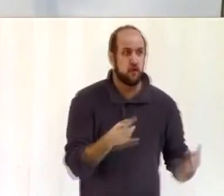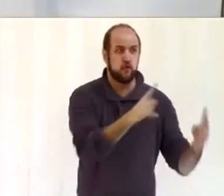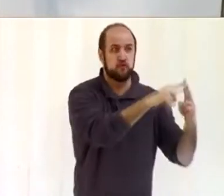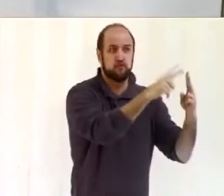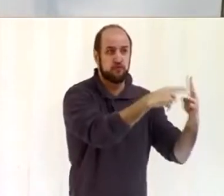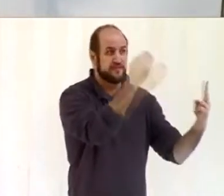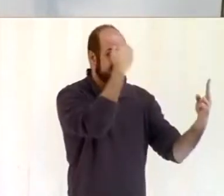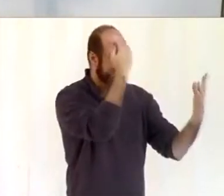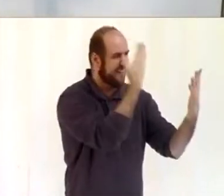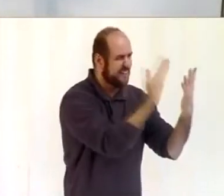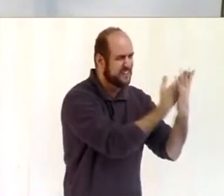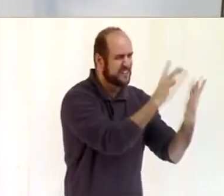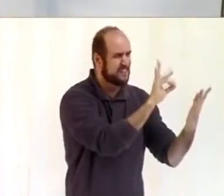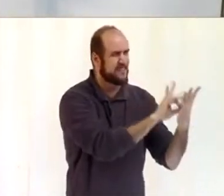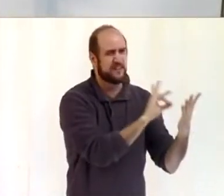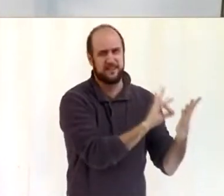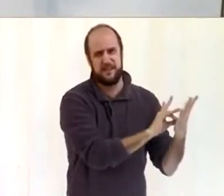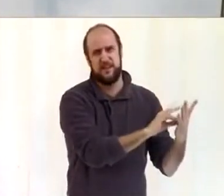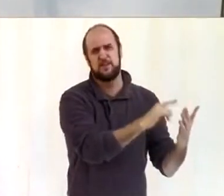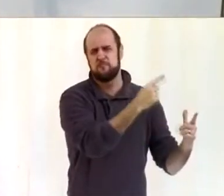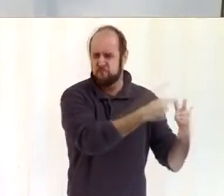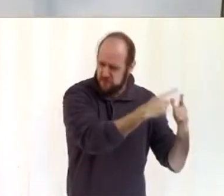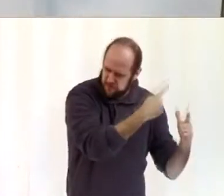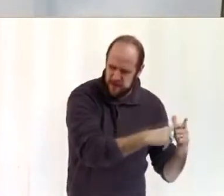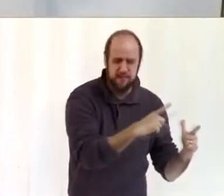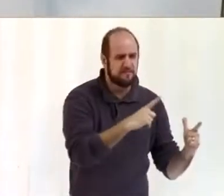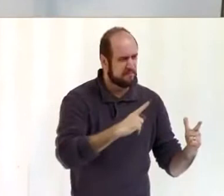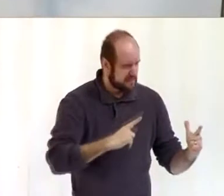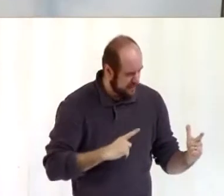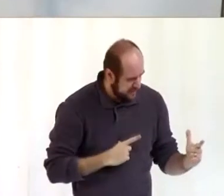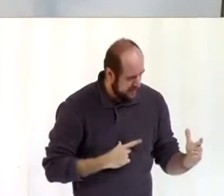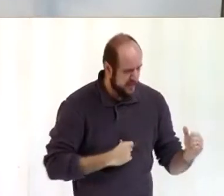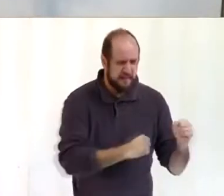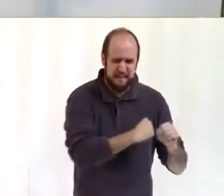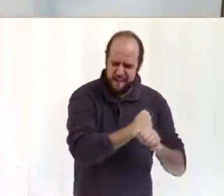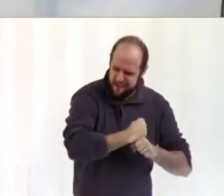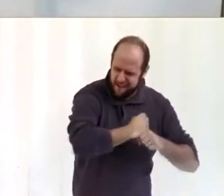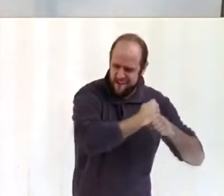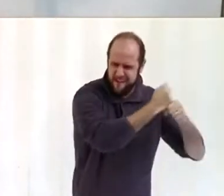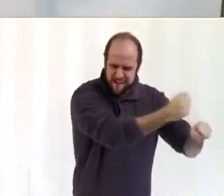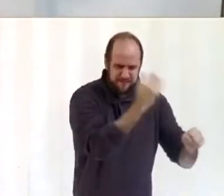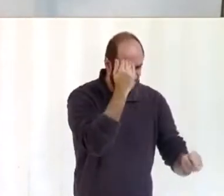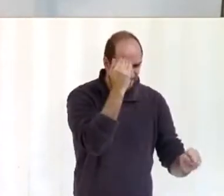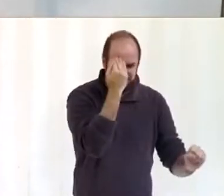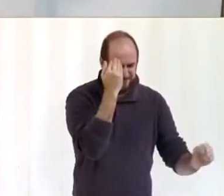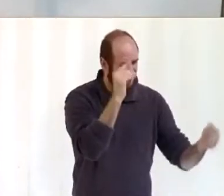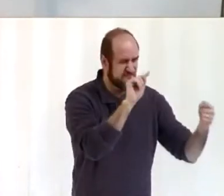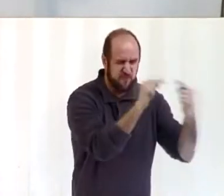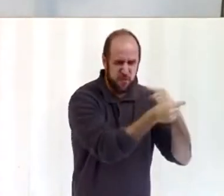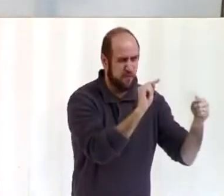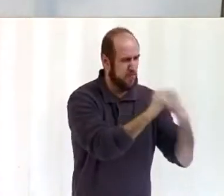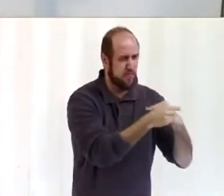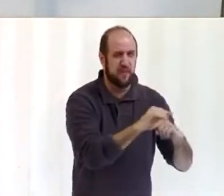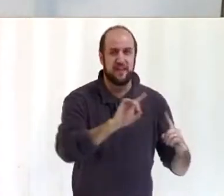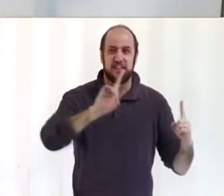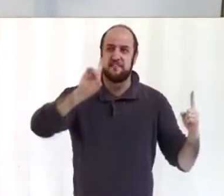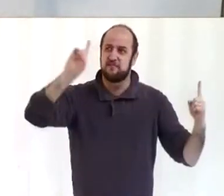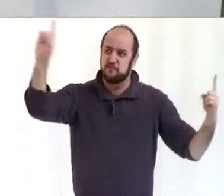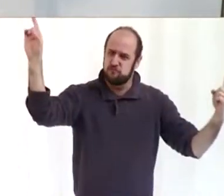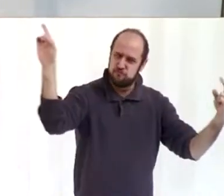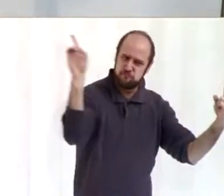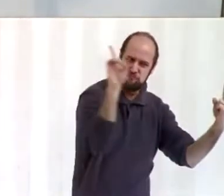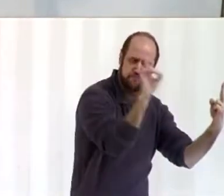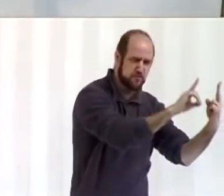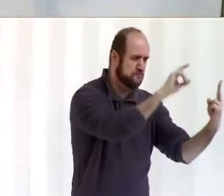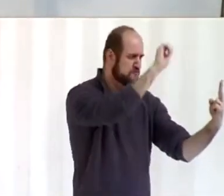que, não obstante todos os anos de desentendimento e crise, quando Deus age,